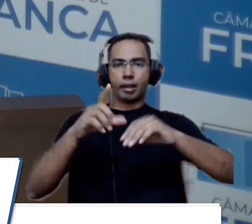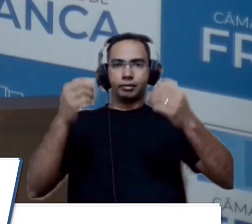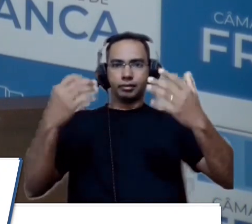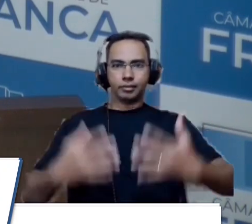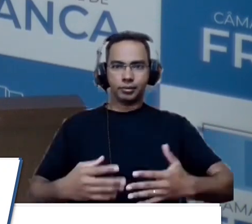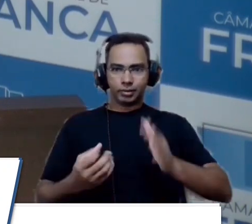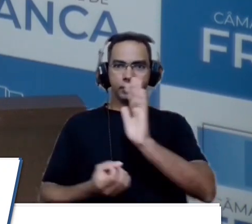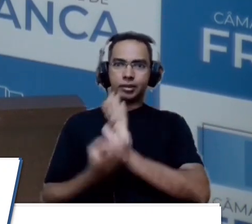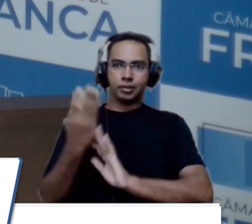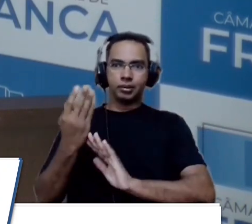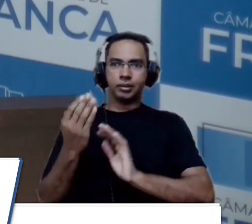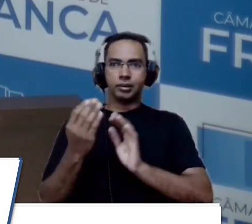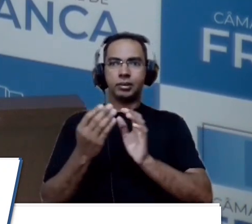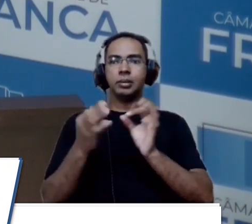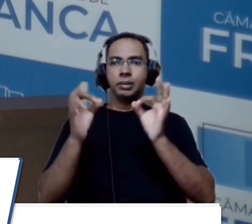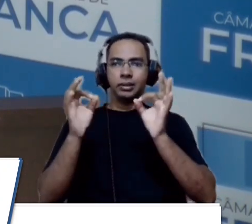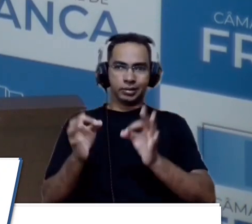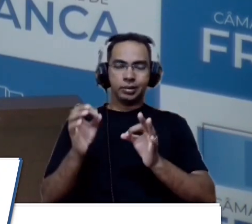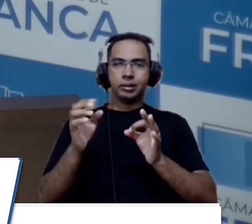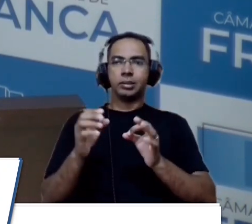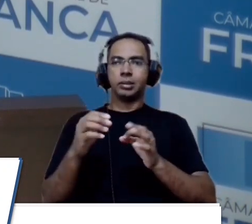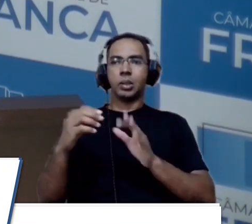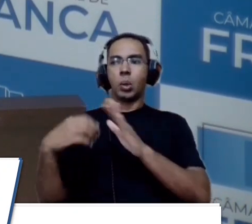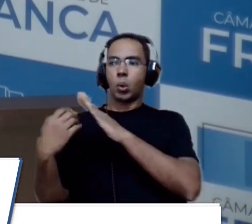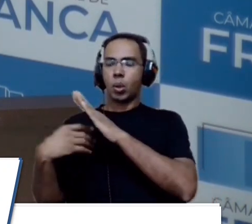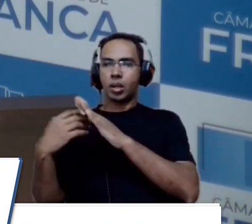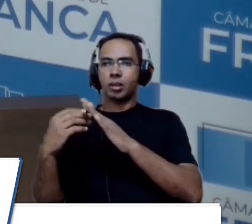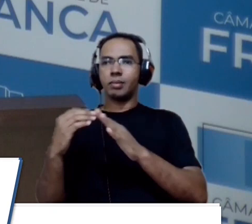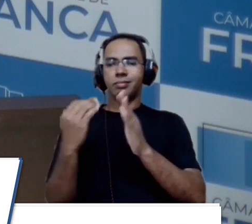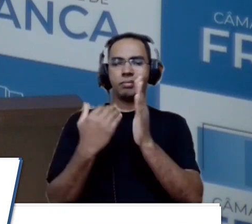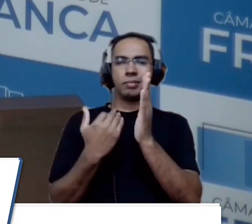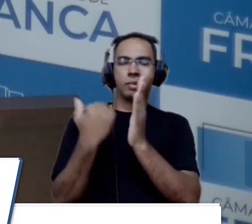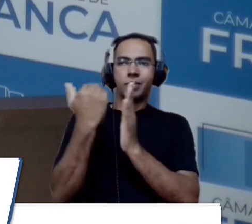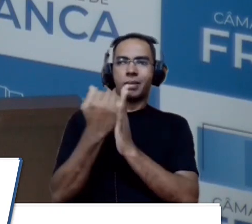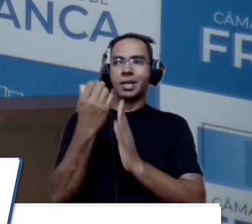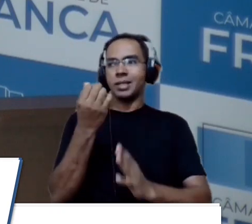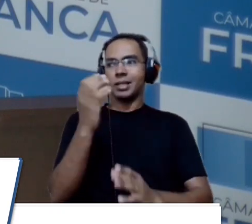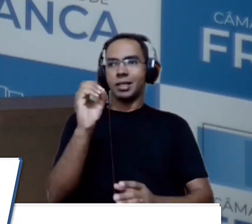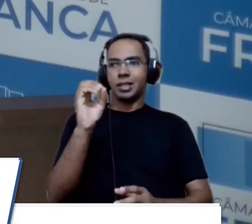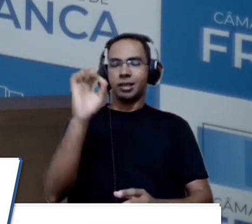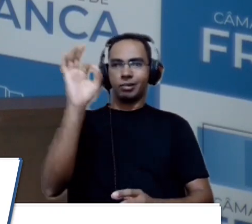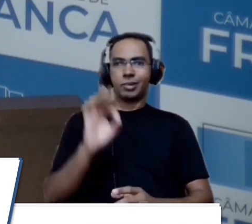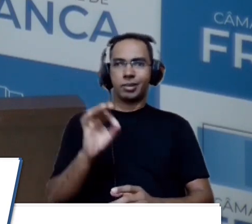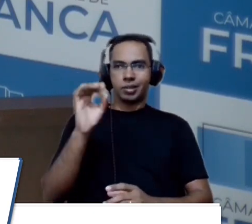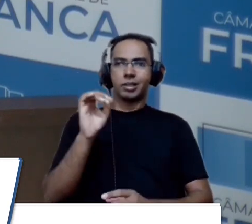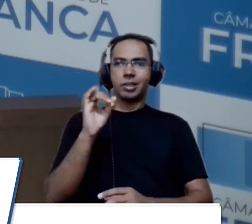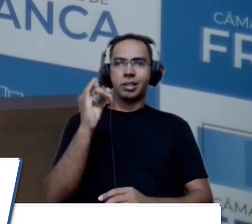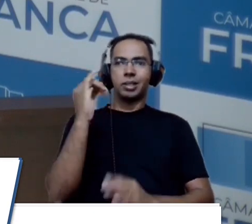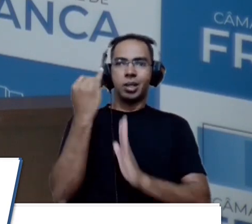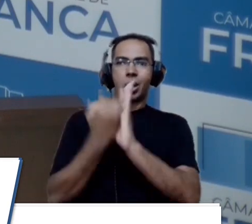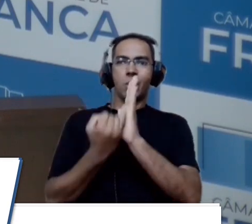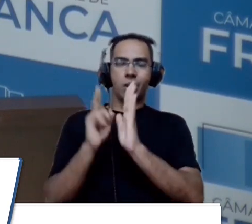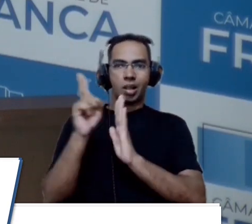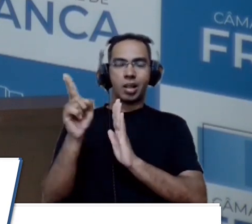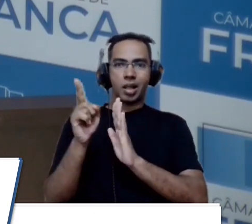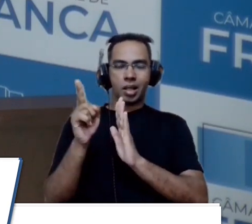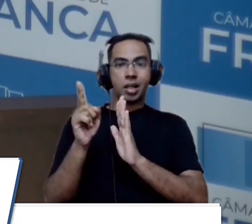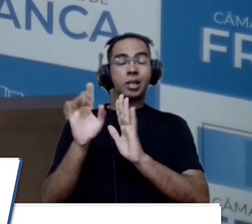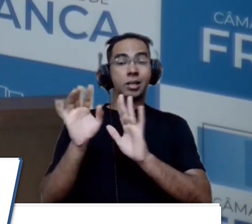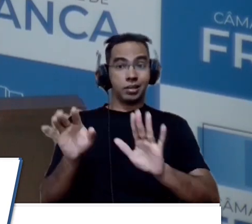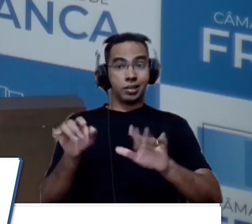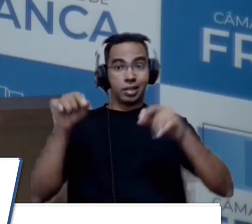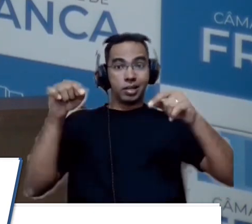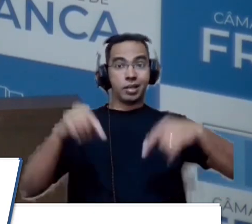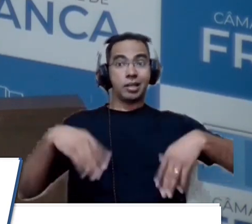deles, o empresário dá mais de 60% de imposto lá na produção. Ou seja, o negócio aqui